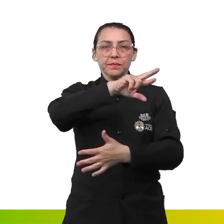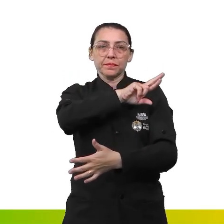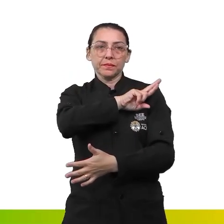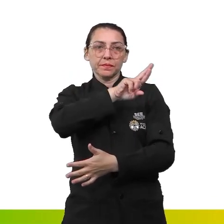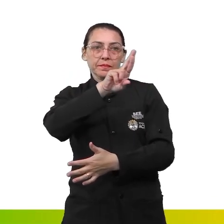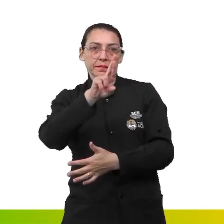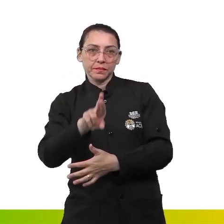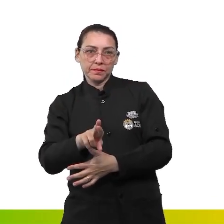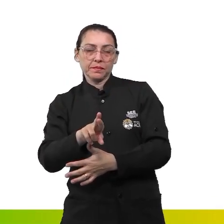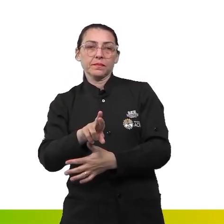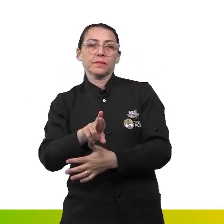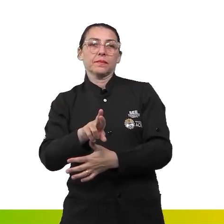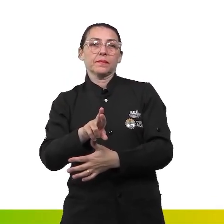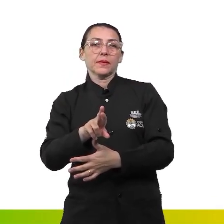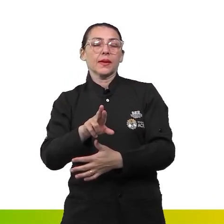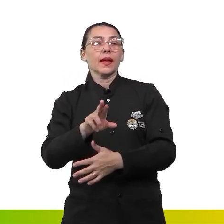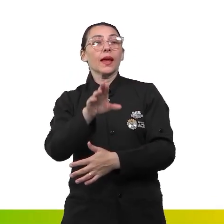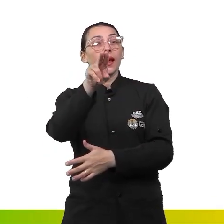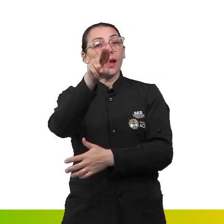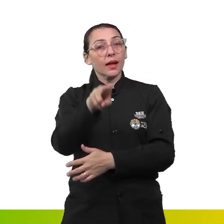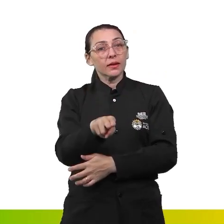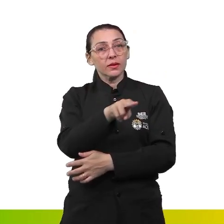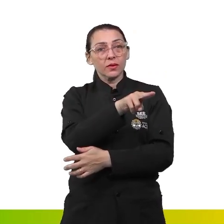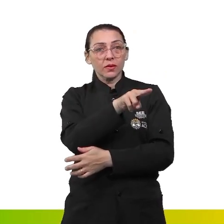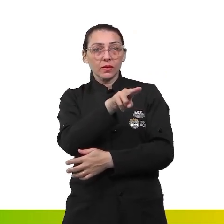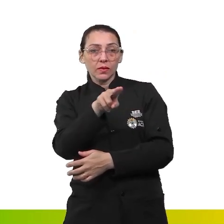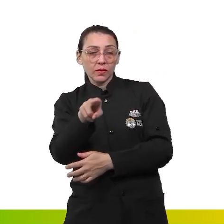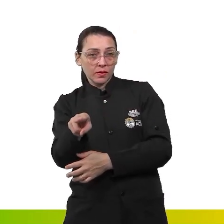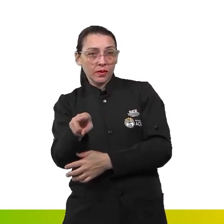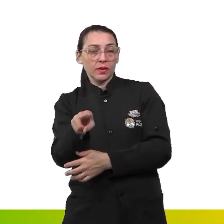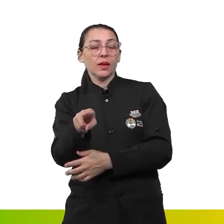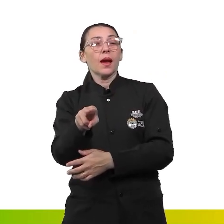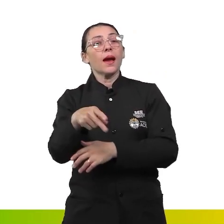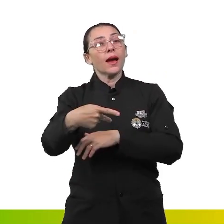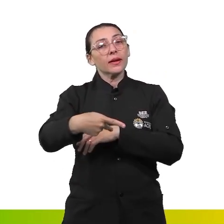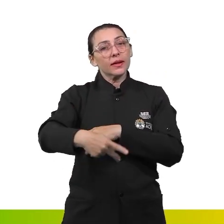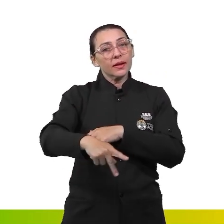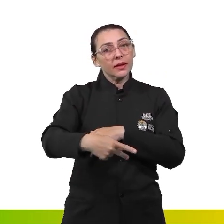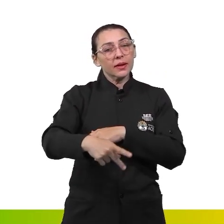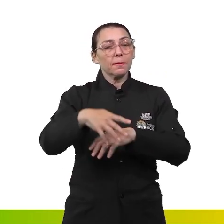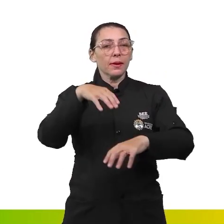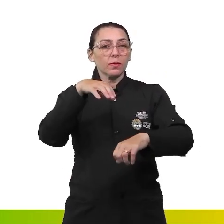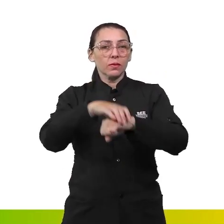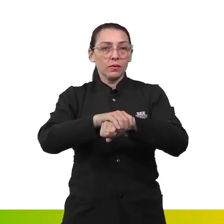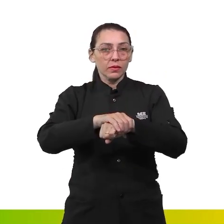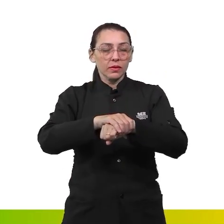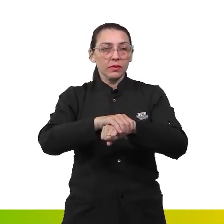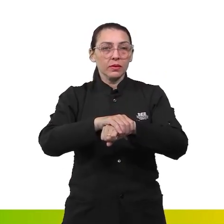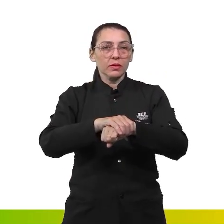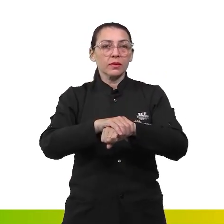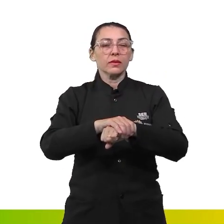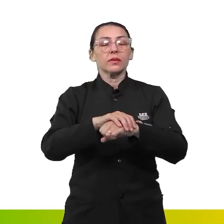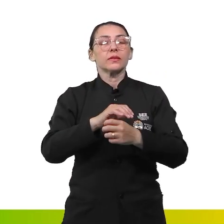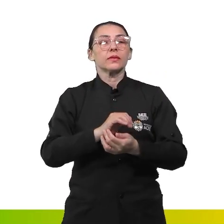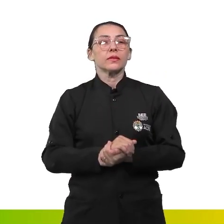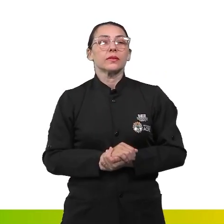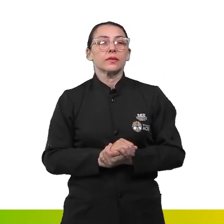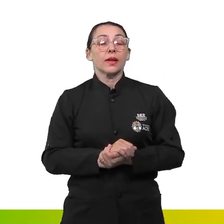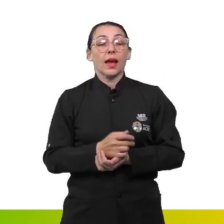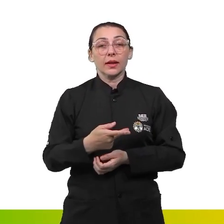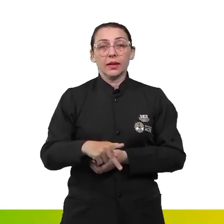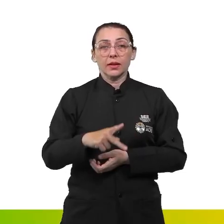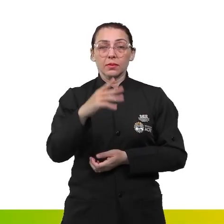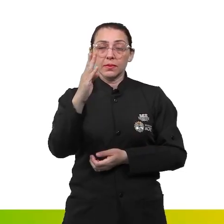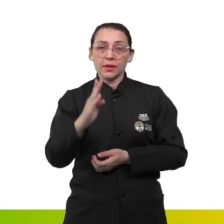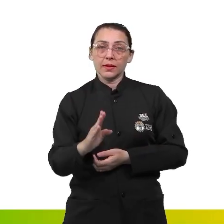religião predominantemente católica, que foi estabelecida aqui pelo colonizador. No caso aqui do